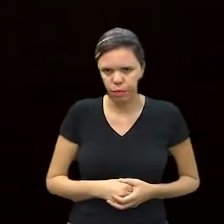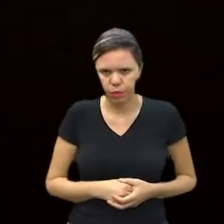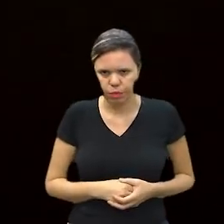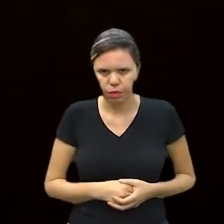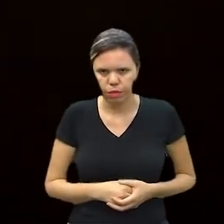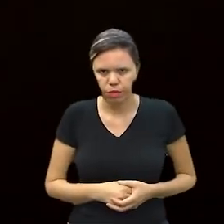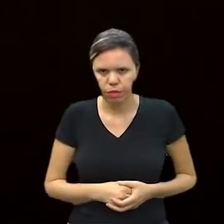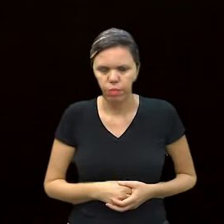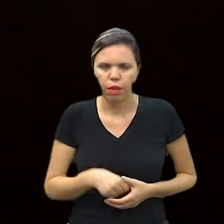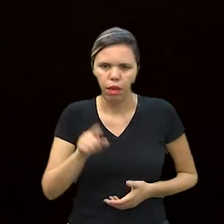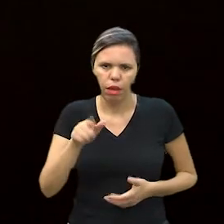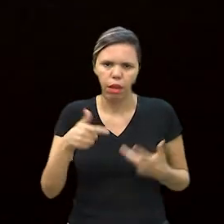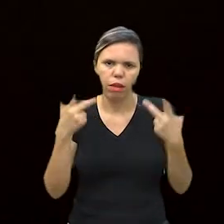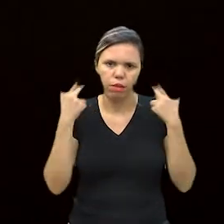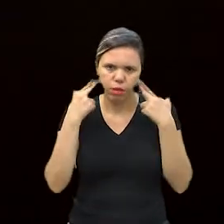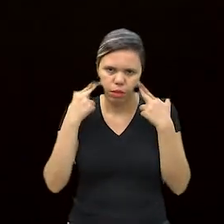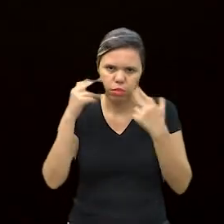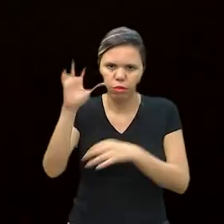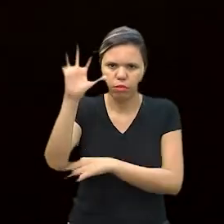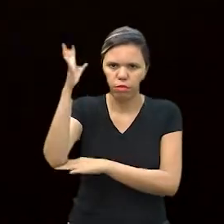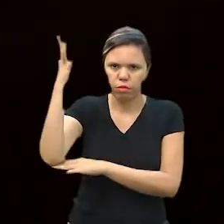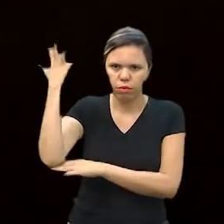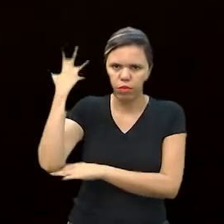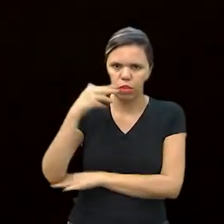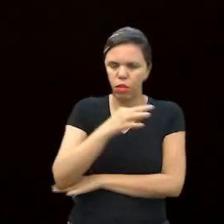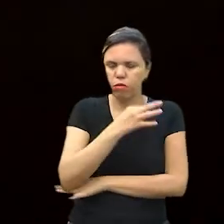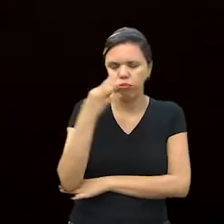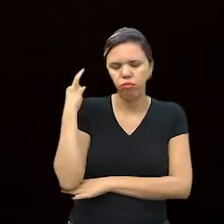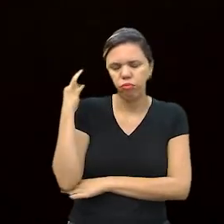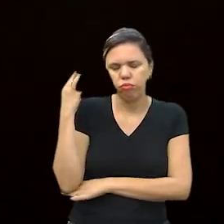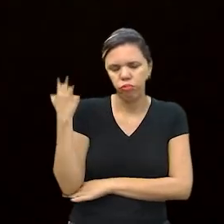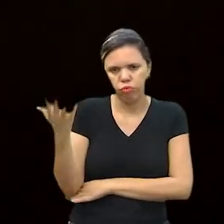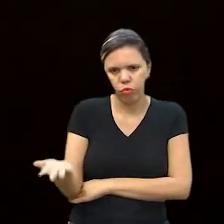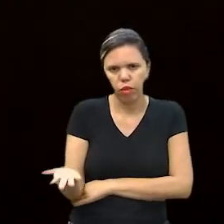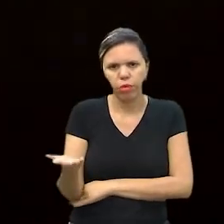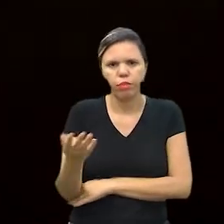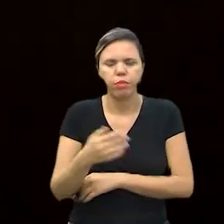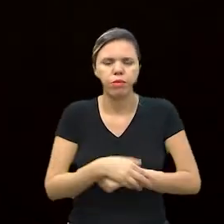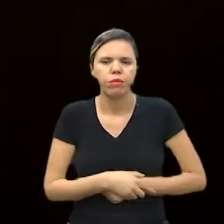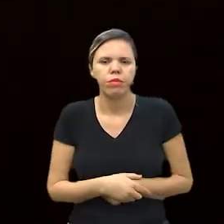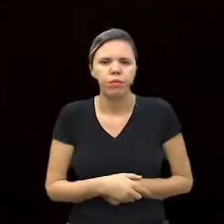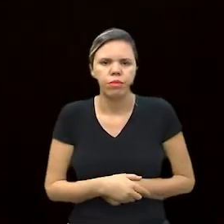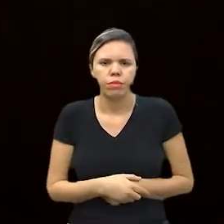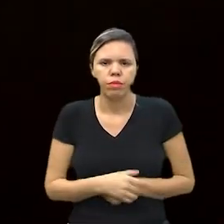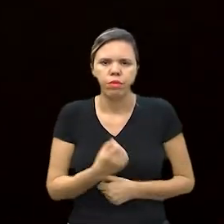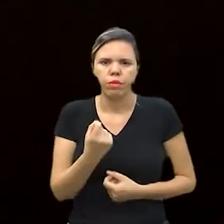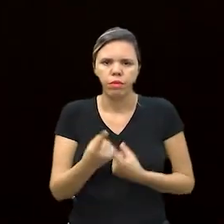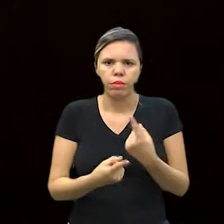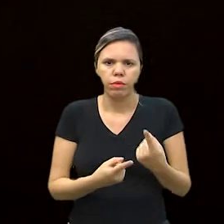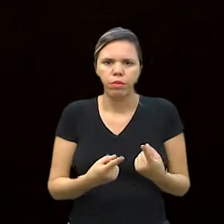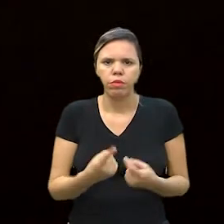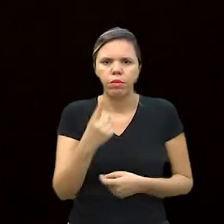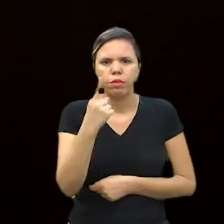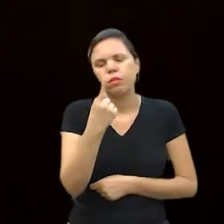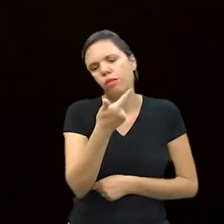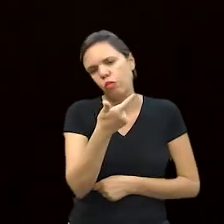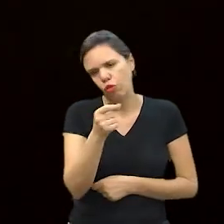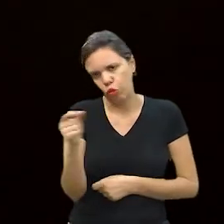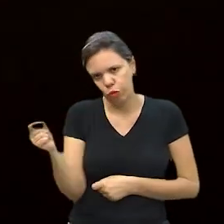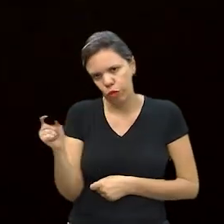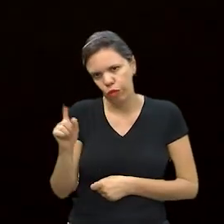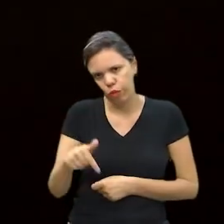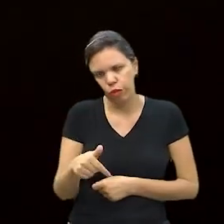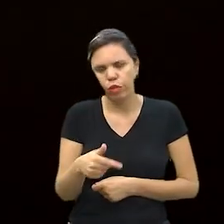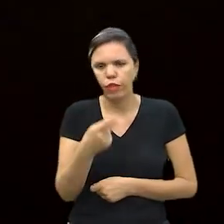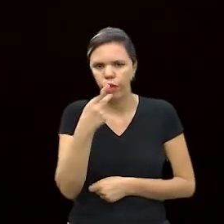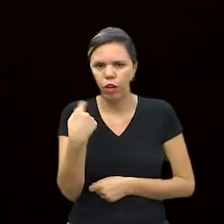Isso é algo... A natureza, né, ela é tão espetacular, porque, de alguma forma, 2020, isso falando